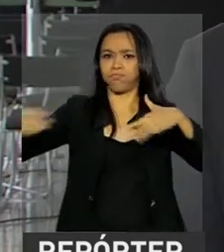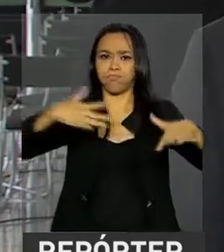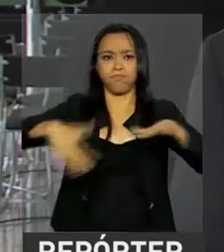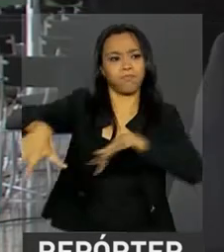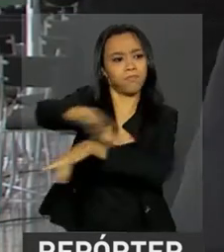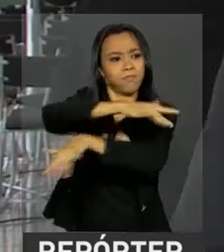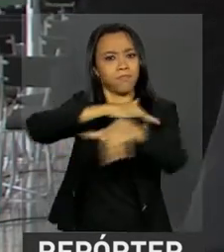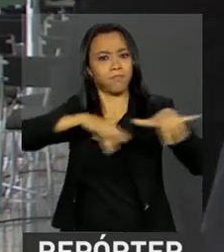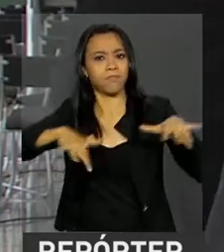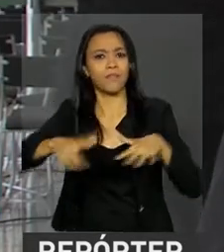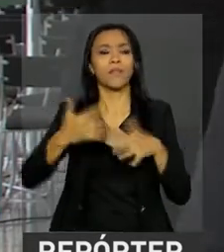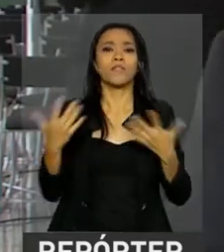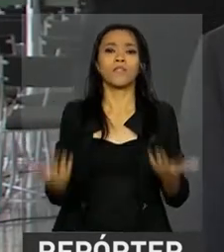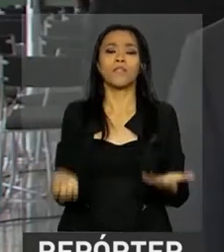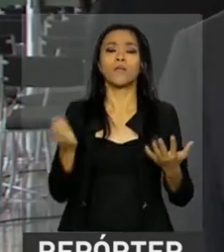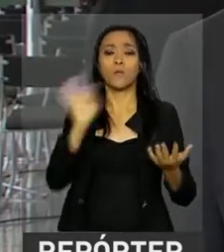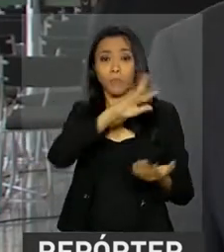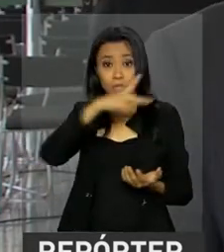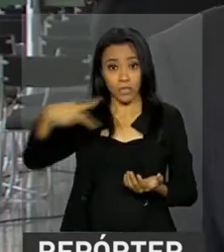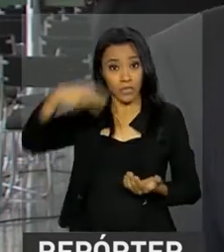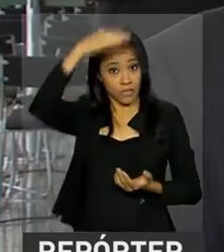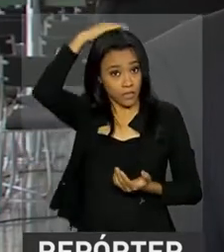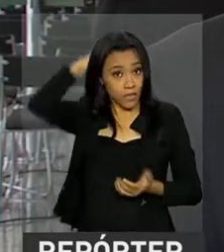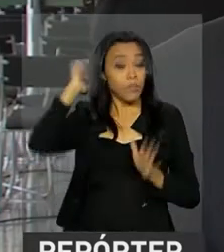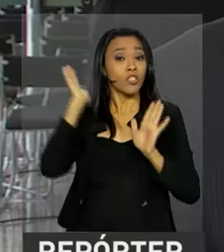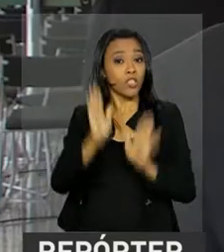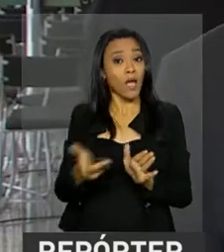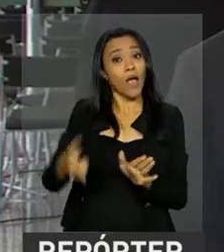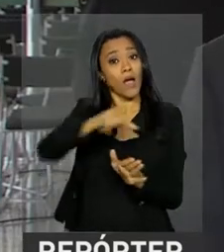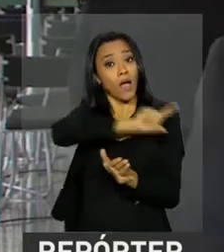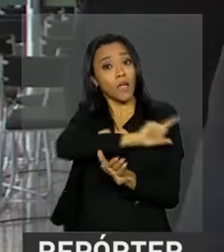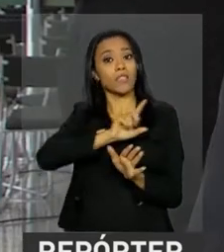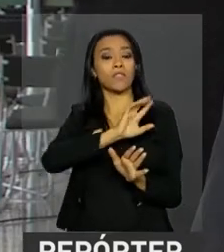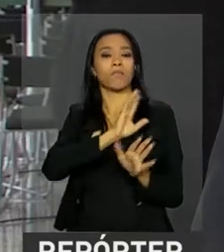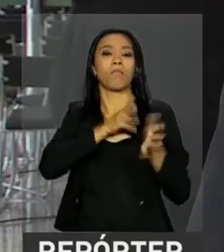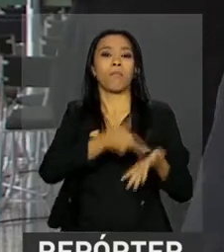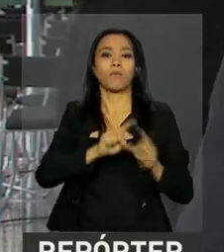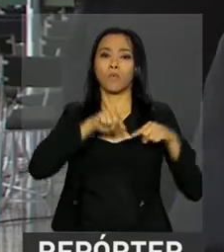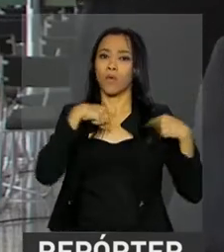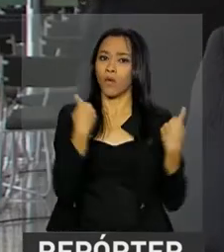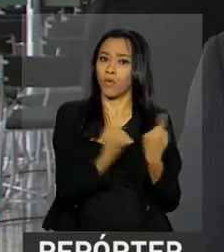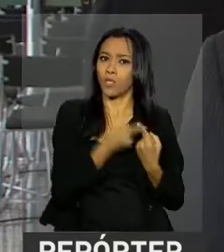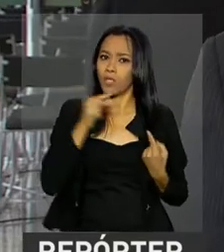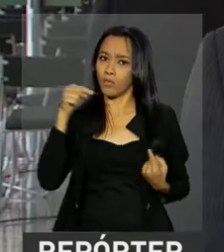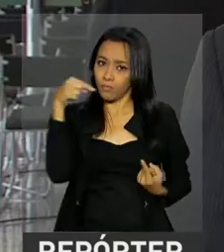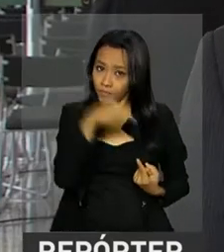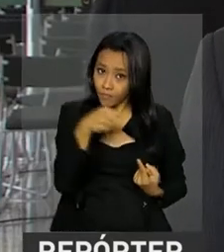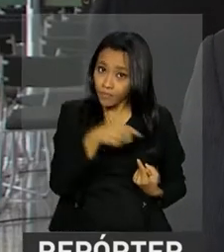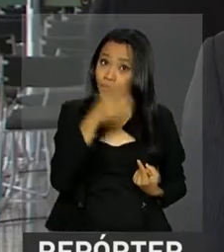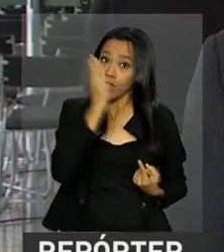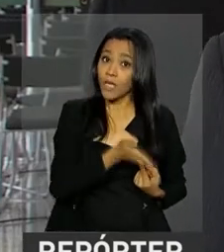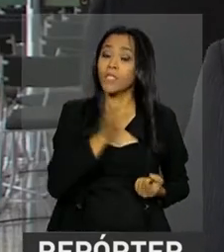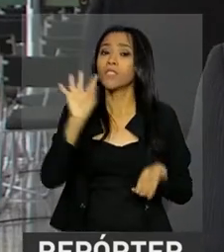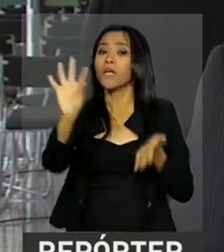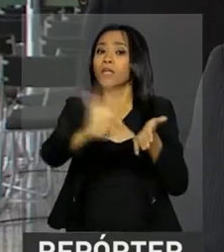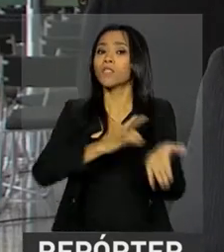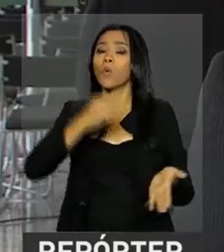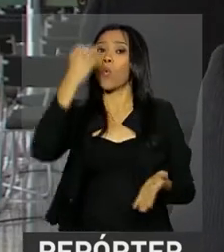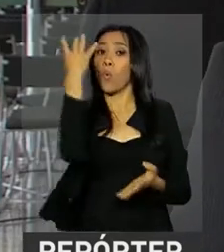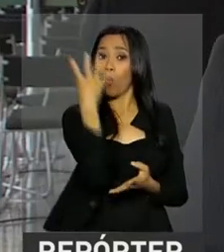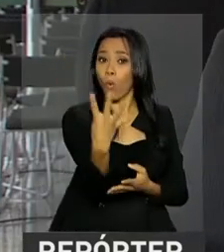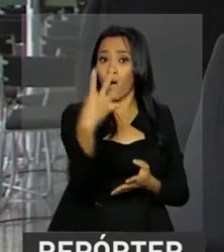cedo o presidente michel temer ele já tinha participado de uma outra cerimônia uma cerimônia em que sancionou quatro